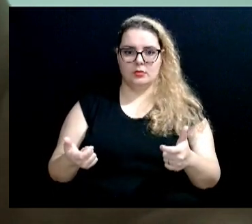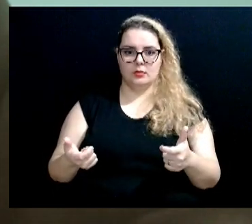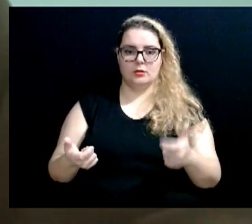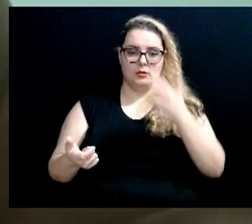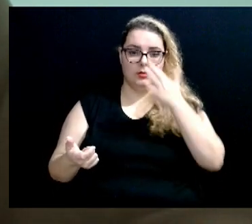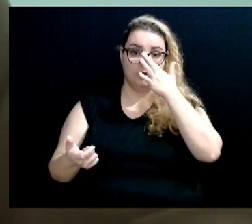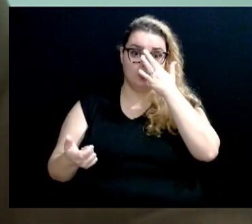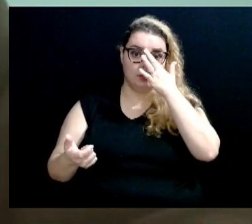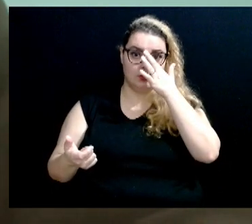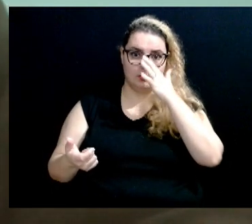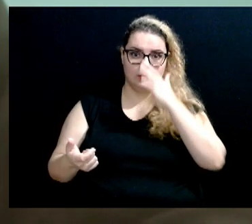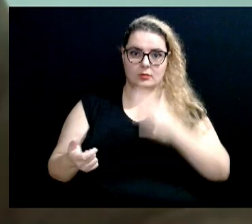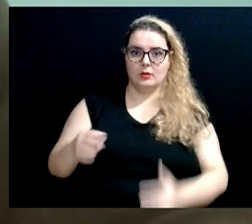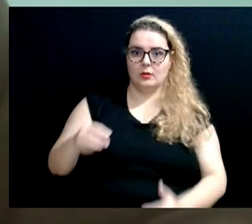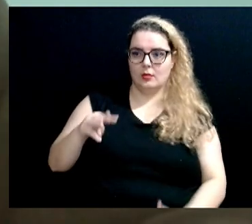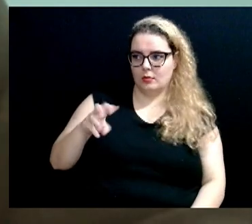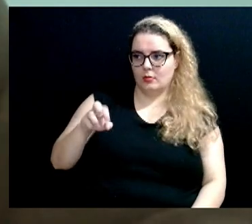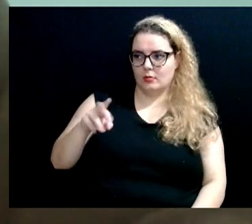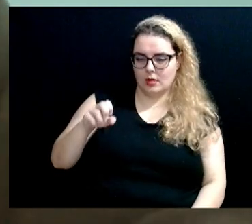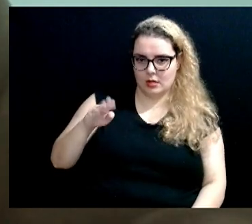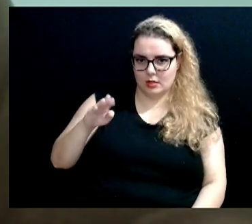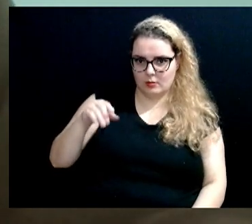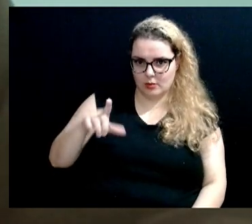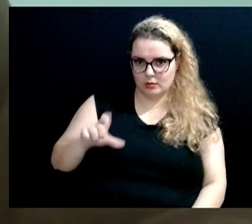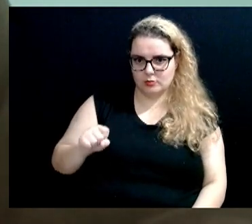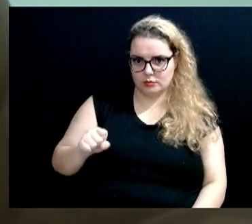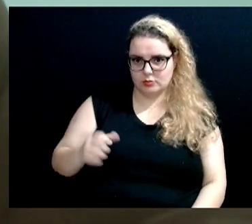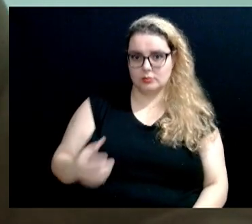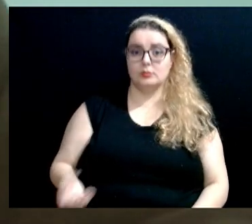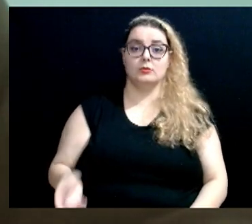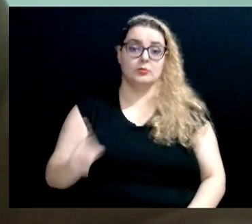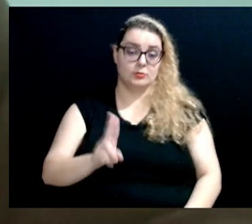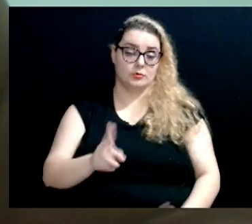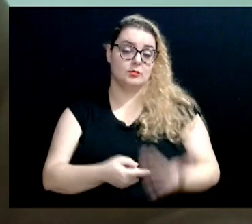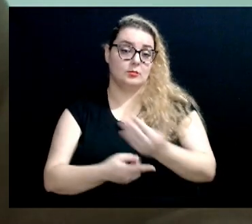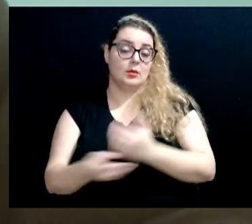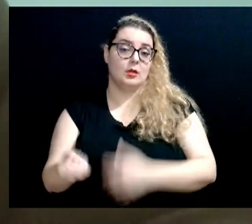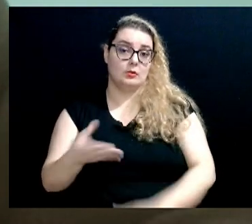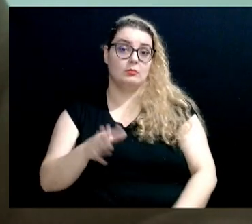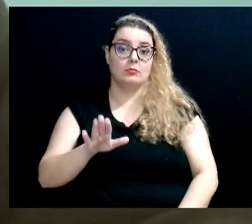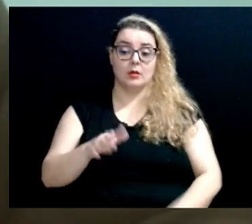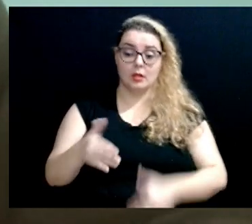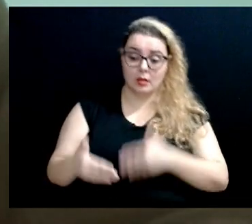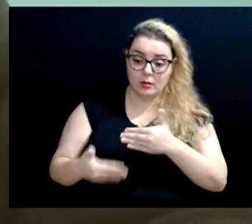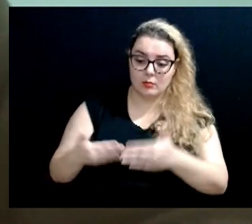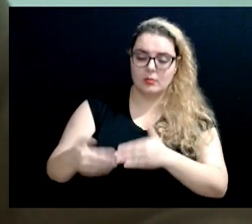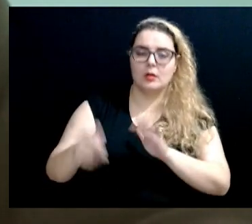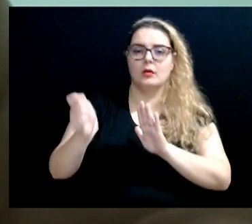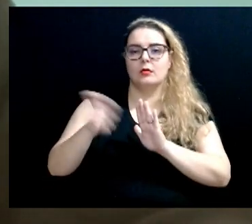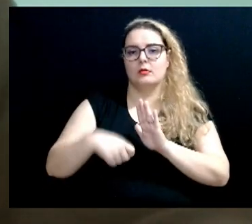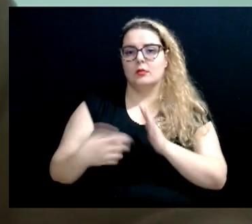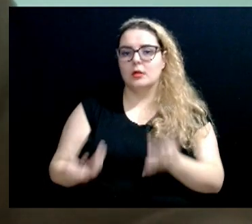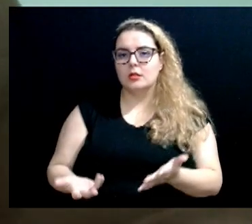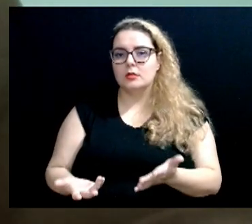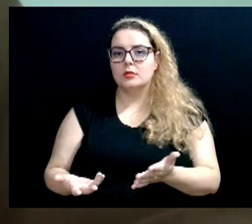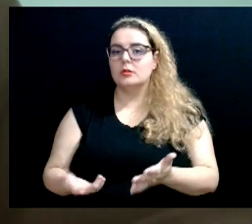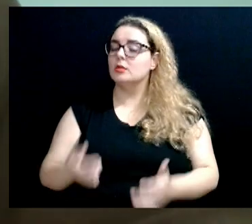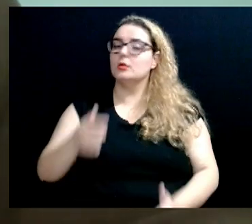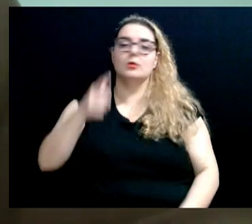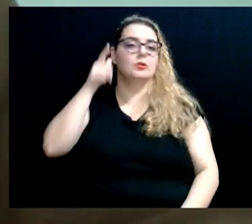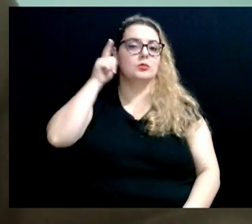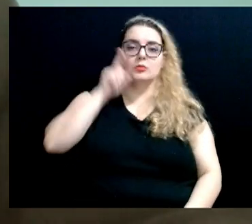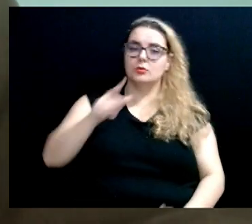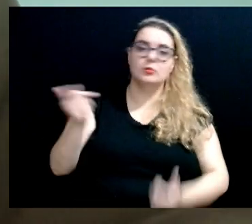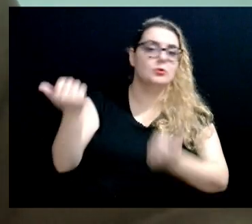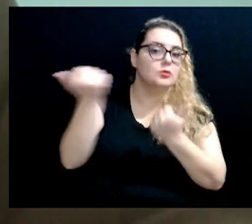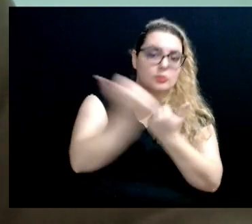wearables, eles vêm utilizando uma tecnologia nova, mas que ainda estão no processo de validação. Então, eu não consigo substituir aquilo